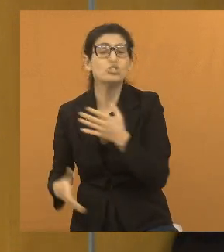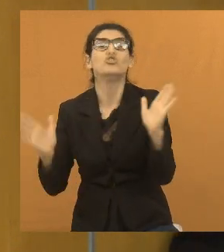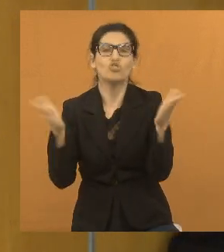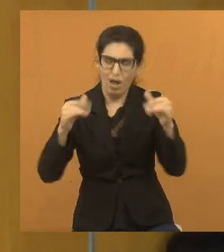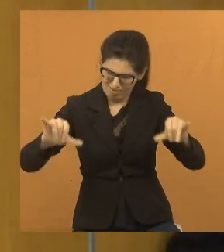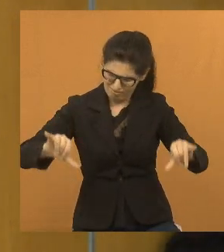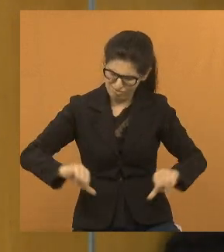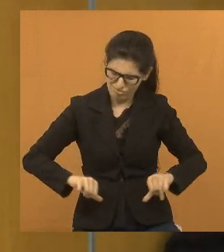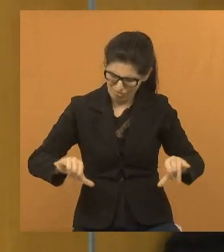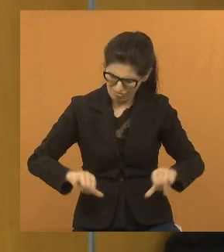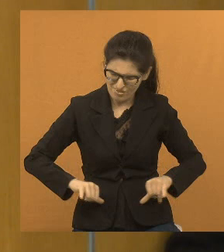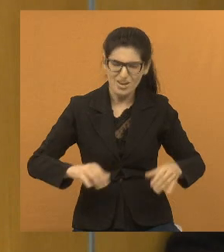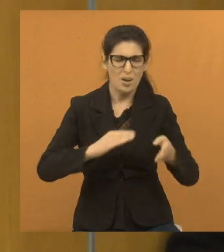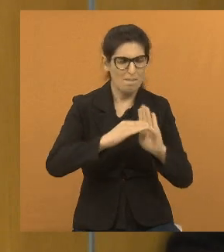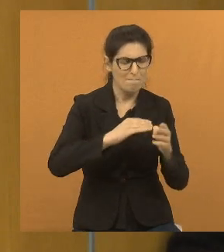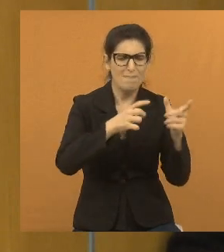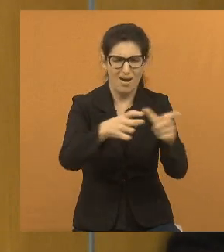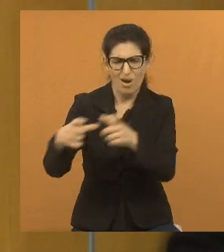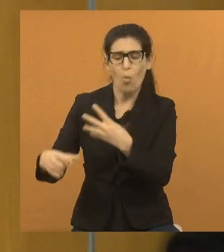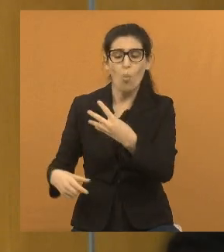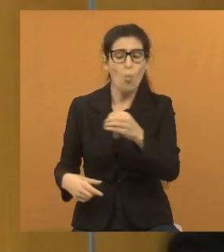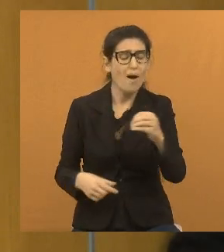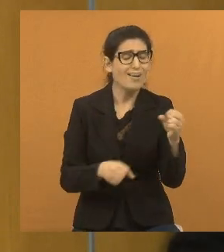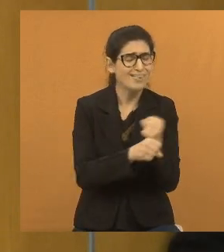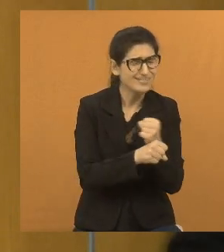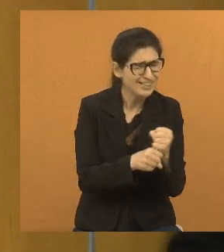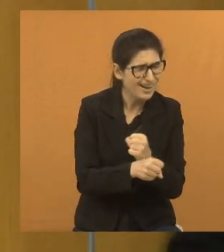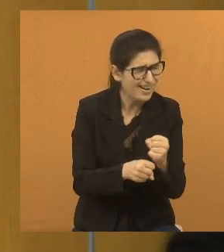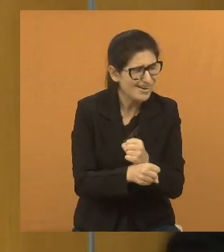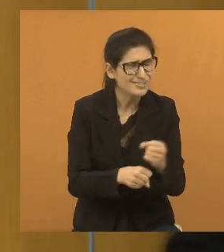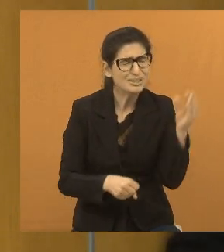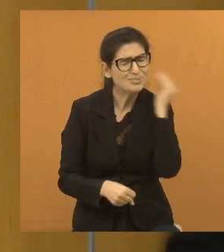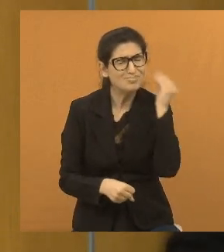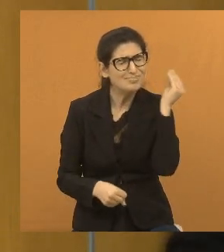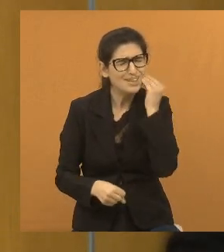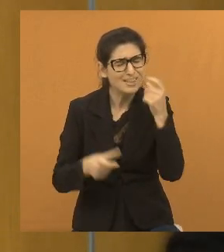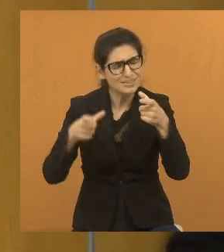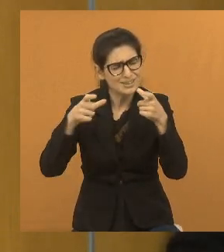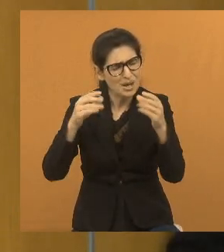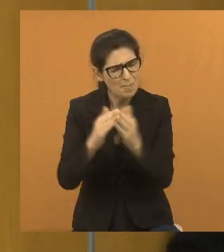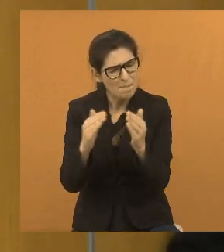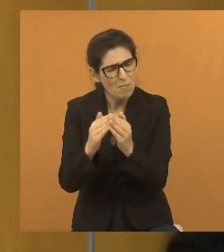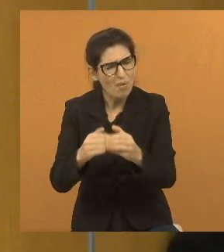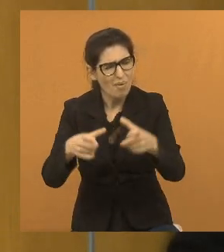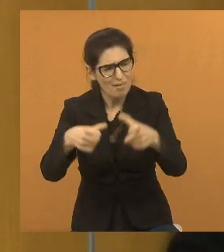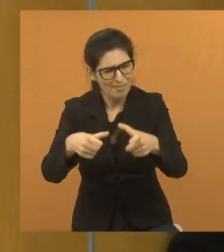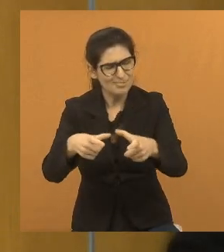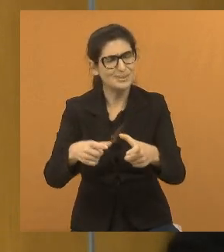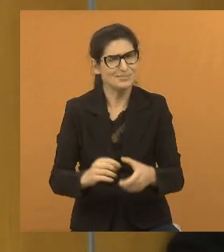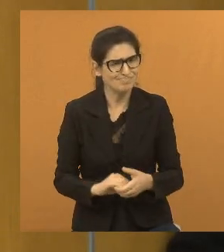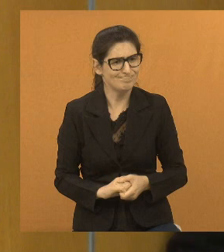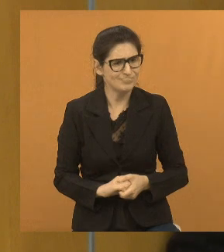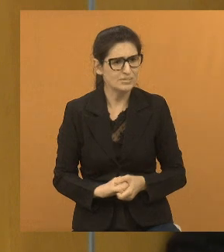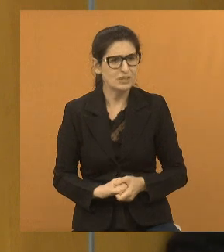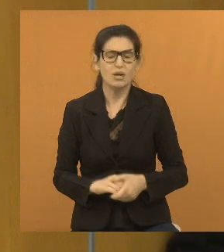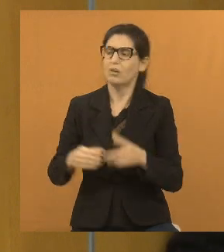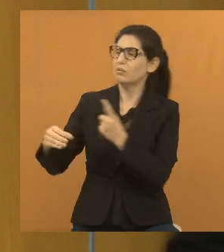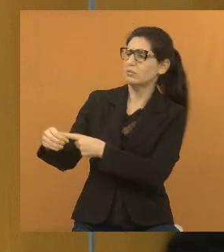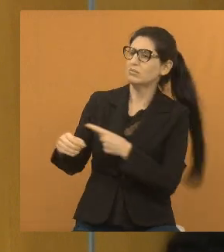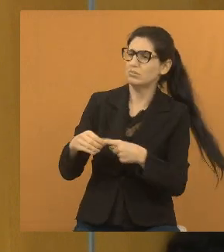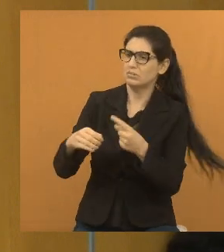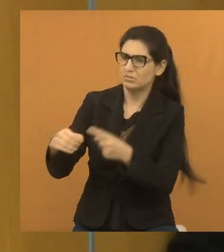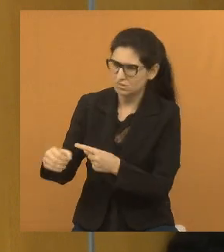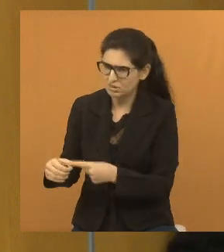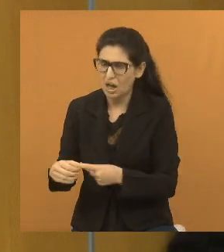muito em bairro, tem 40 anos que eu moro em bairro, e vocês do centro da cidade, os bairros da cidade de Jacareí, está